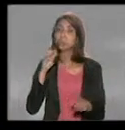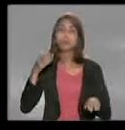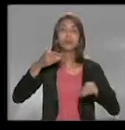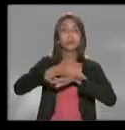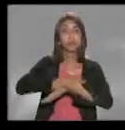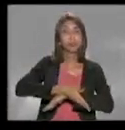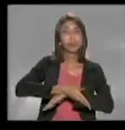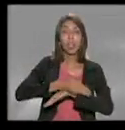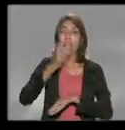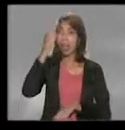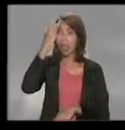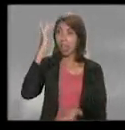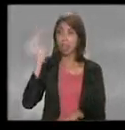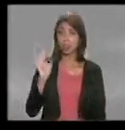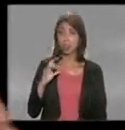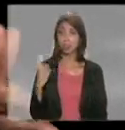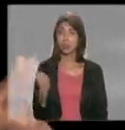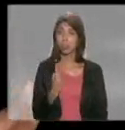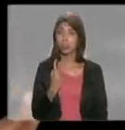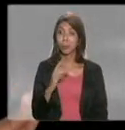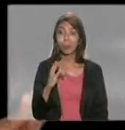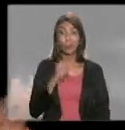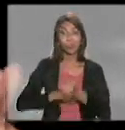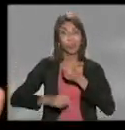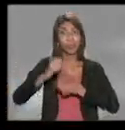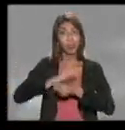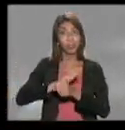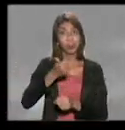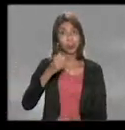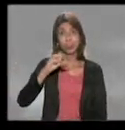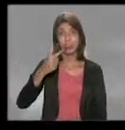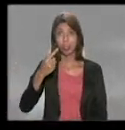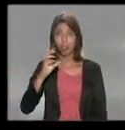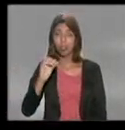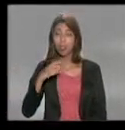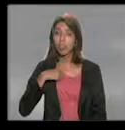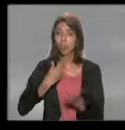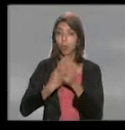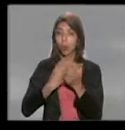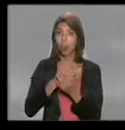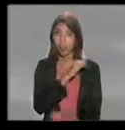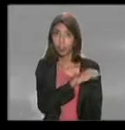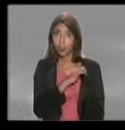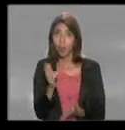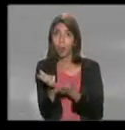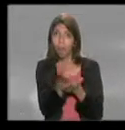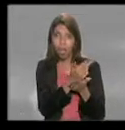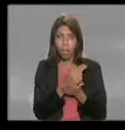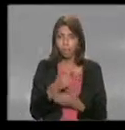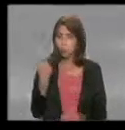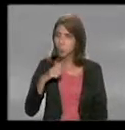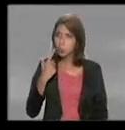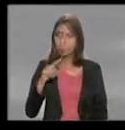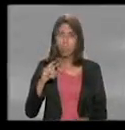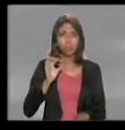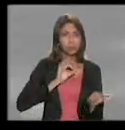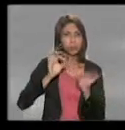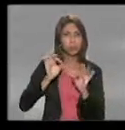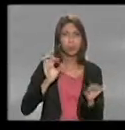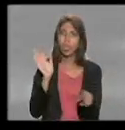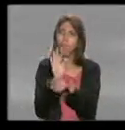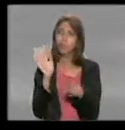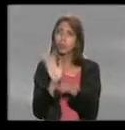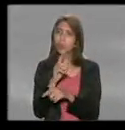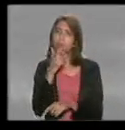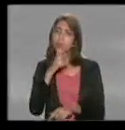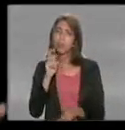muitos que ocuparam a universidade via cota, por ações afirmativas, estavam achando que estava tudo bacana. Não, agora tá legal.